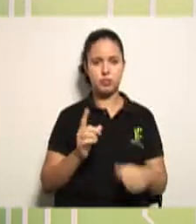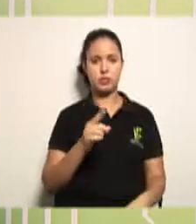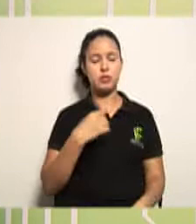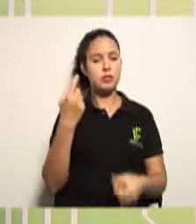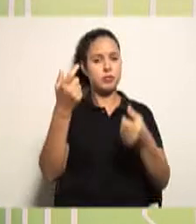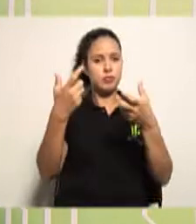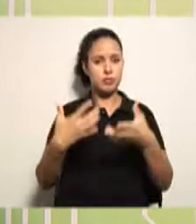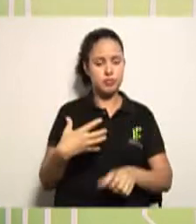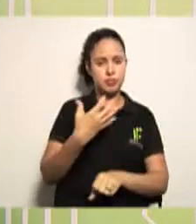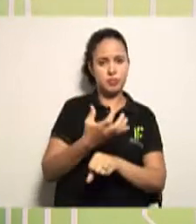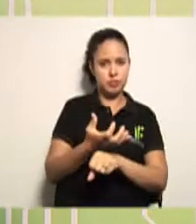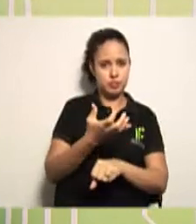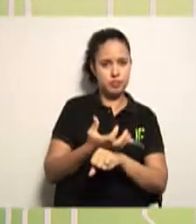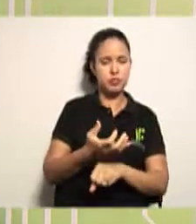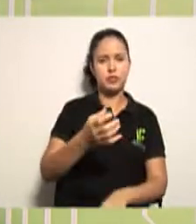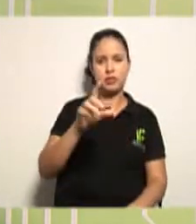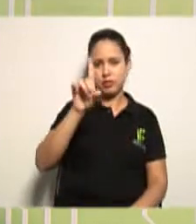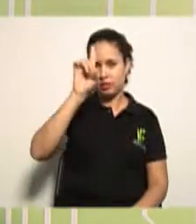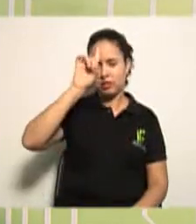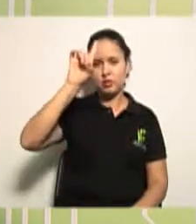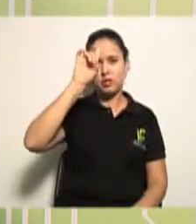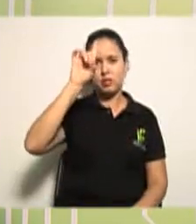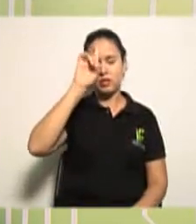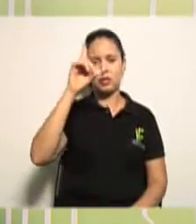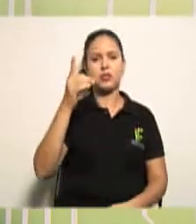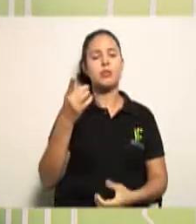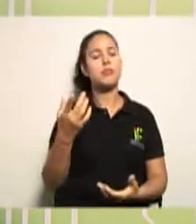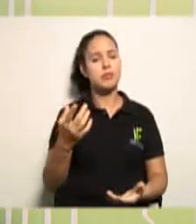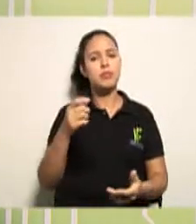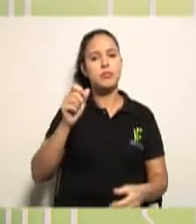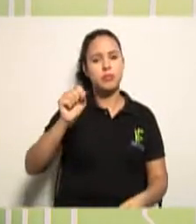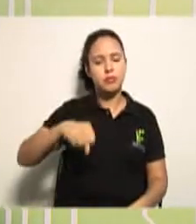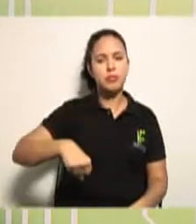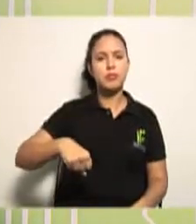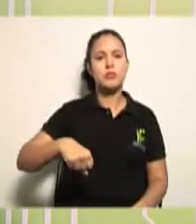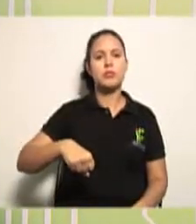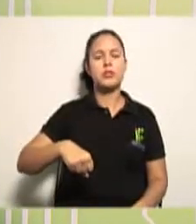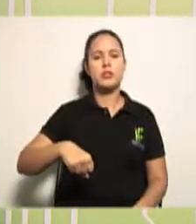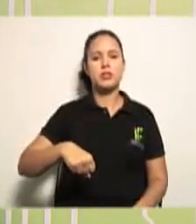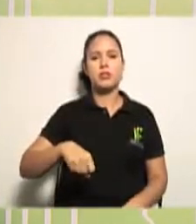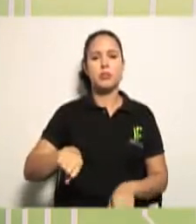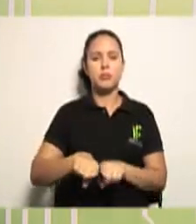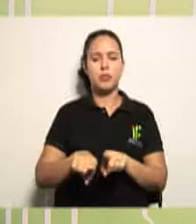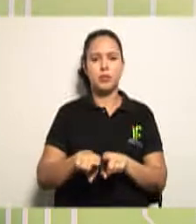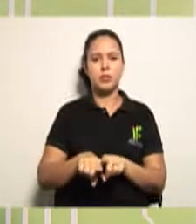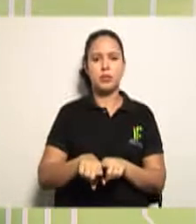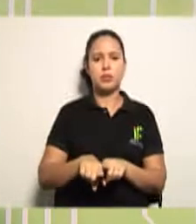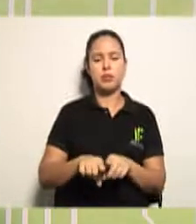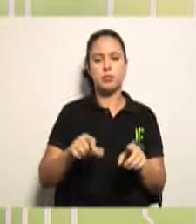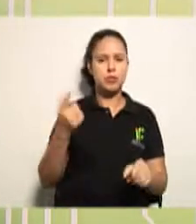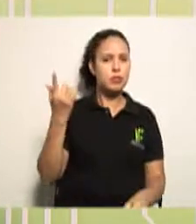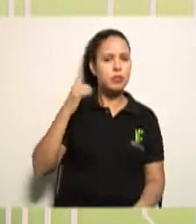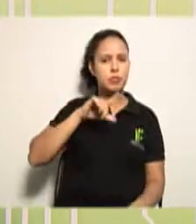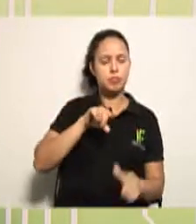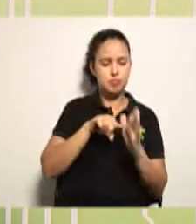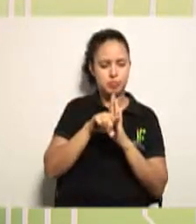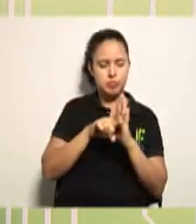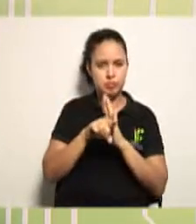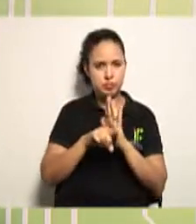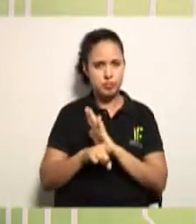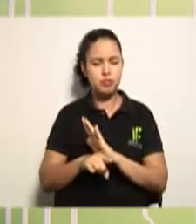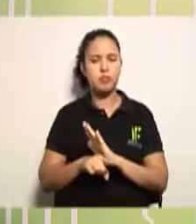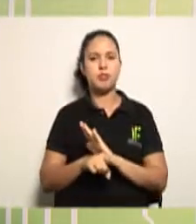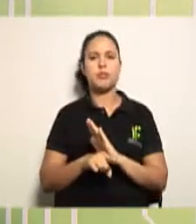contribuição da disciplina para o nosso dia a dia e realmente quando a gente consegue fazer uma boa pesquisa ou quando a gente tem uma boa rede